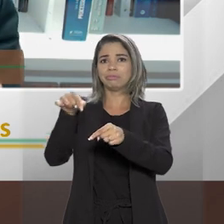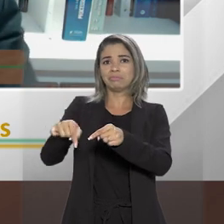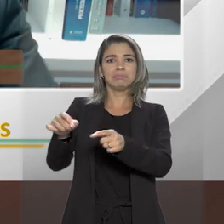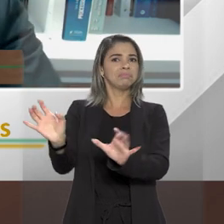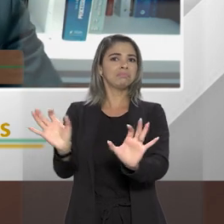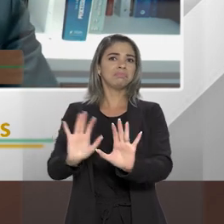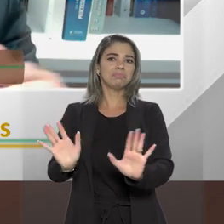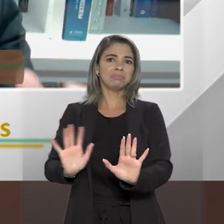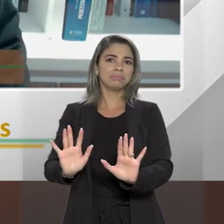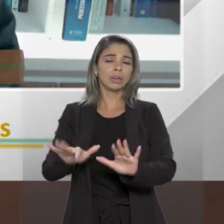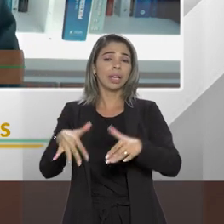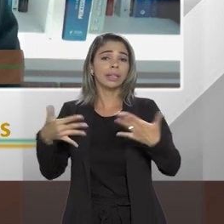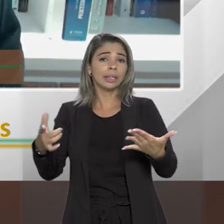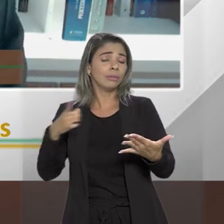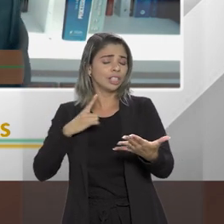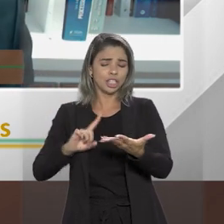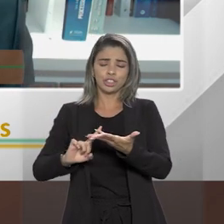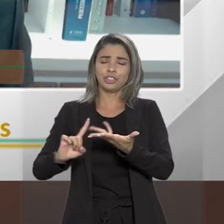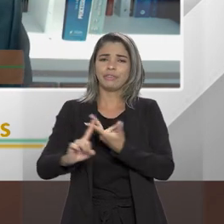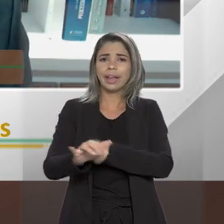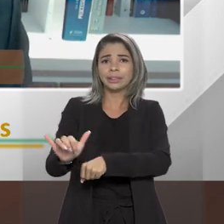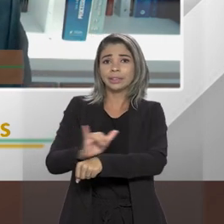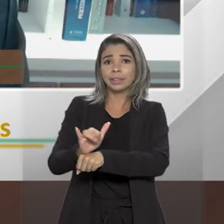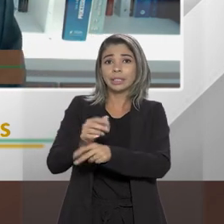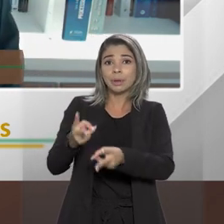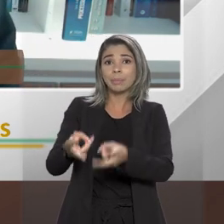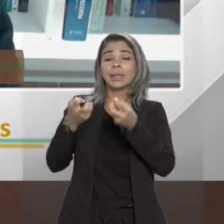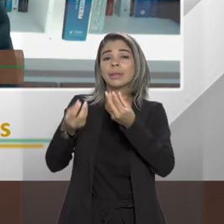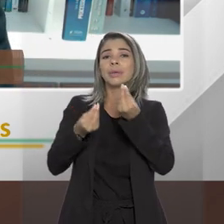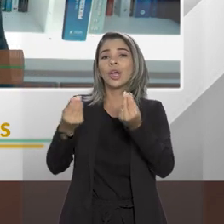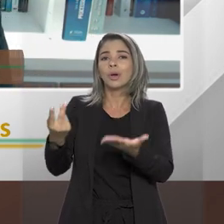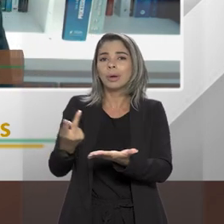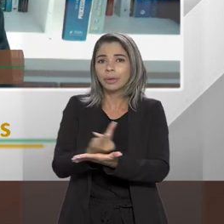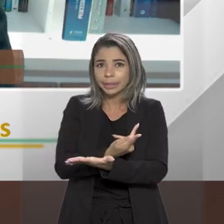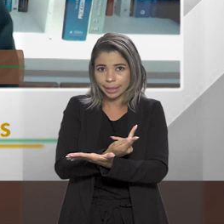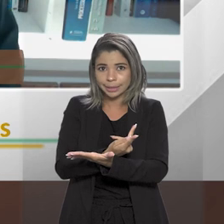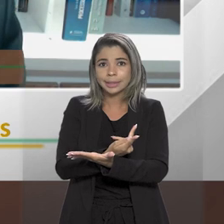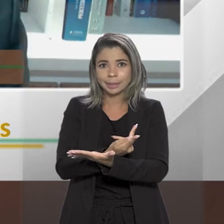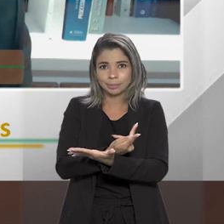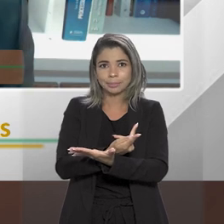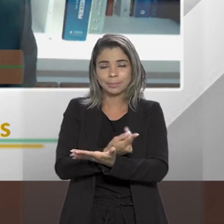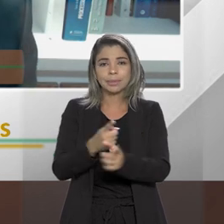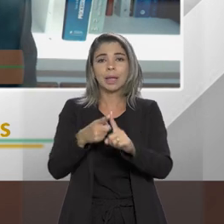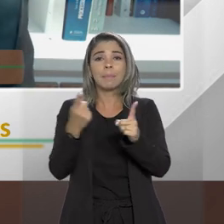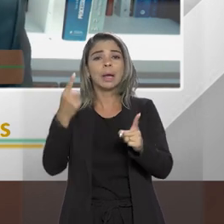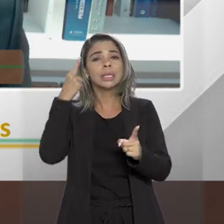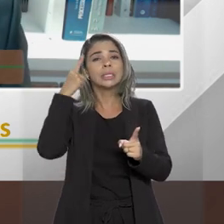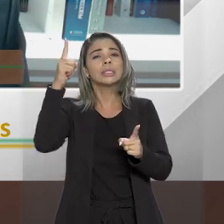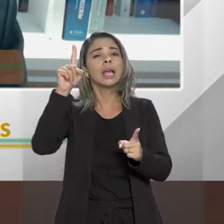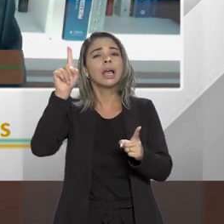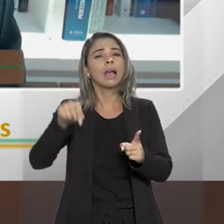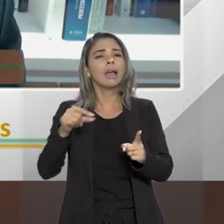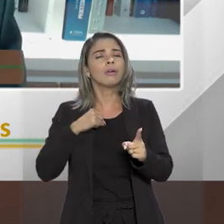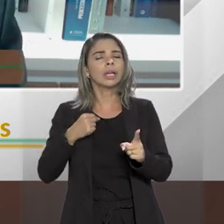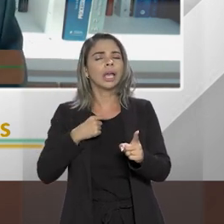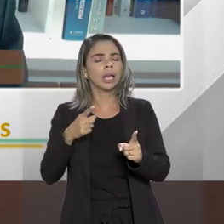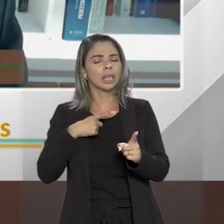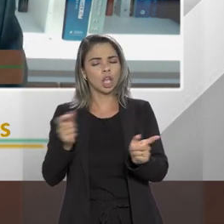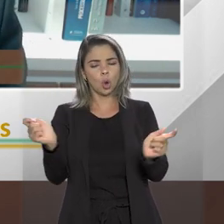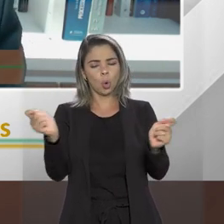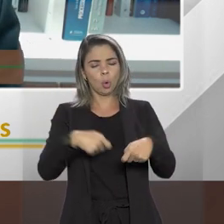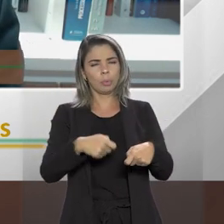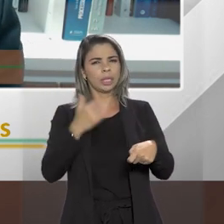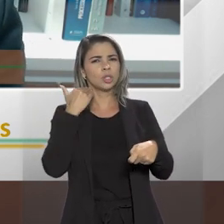gente tem, portanto, diversas formas de perceber o fenômeno, né? A ideia, em geral, é reduzir a competência do